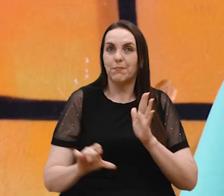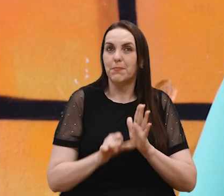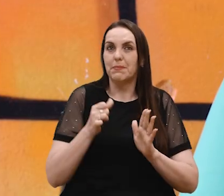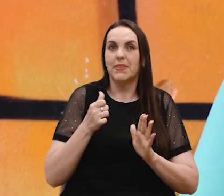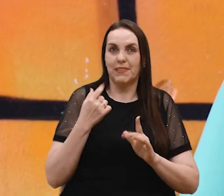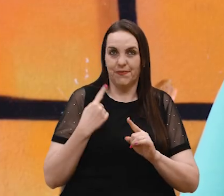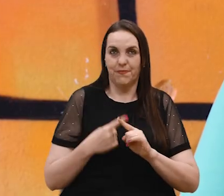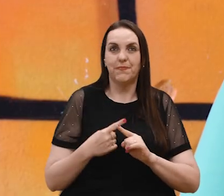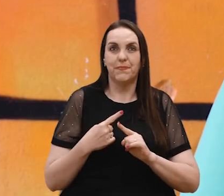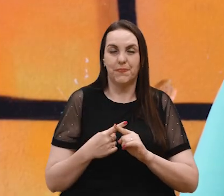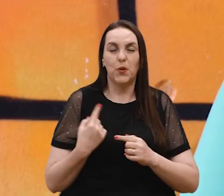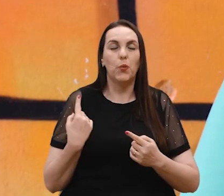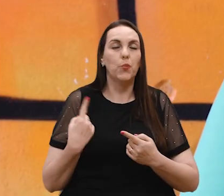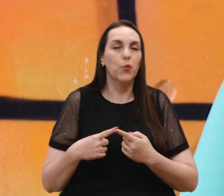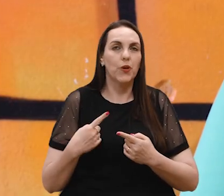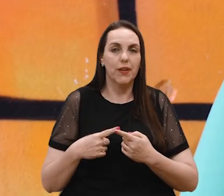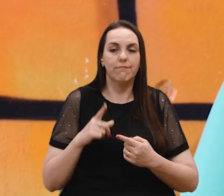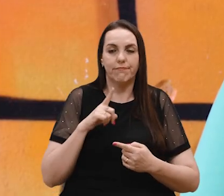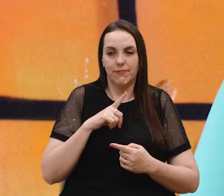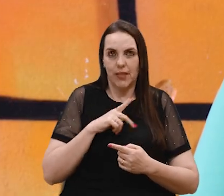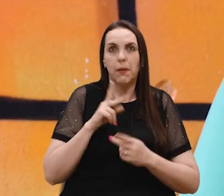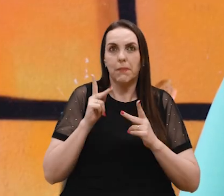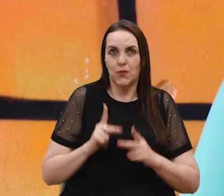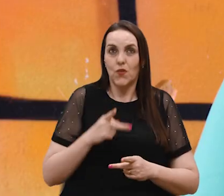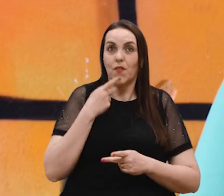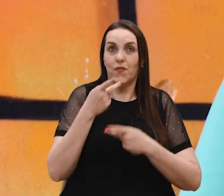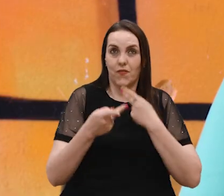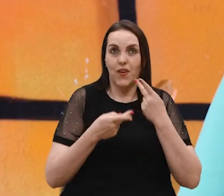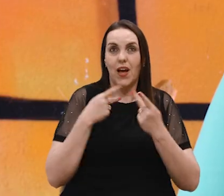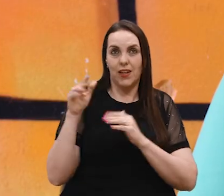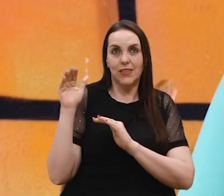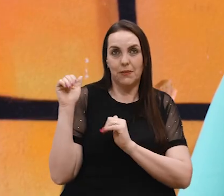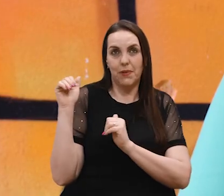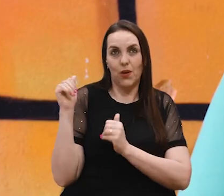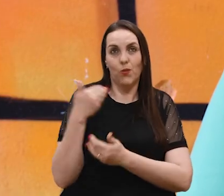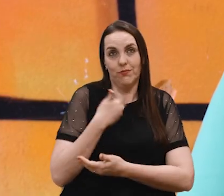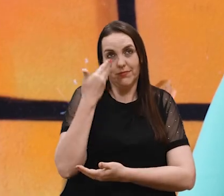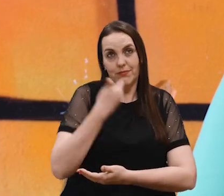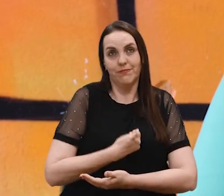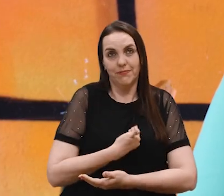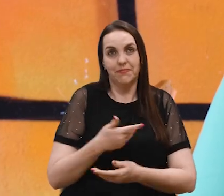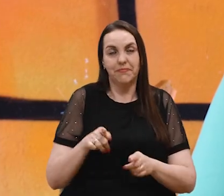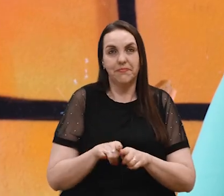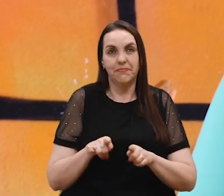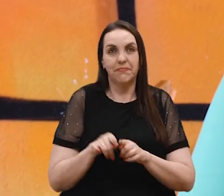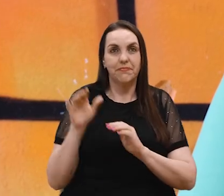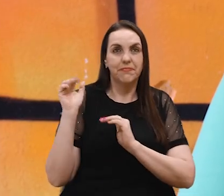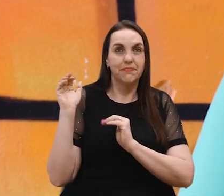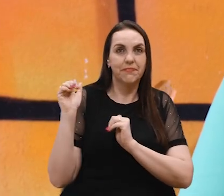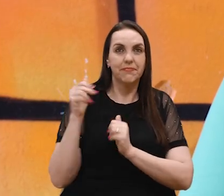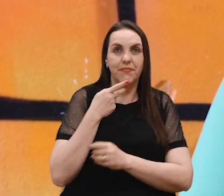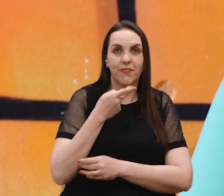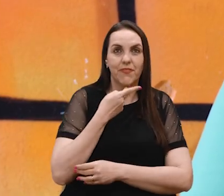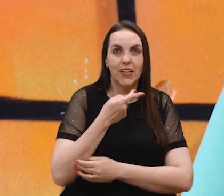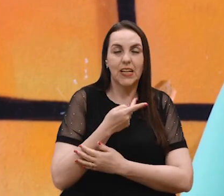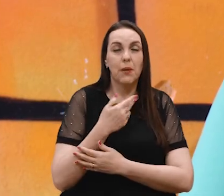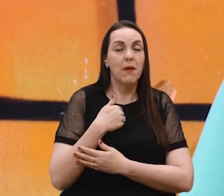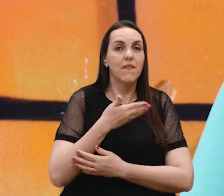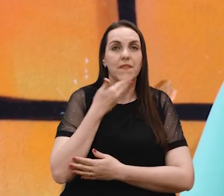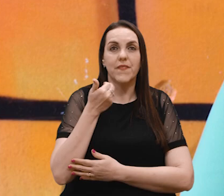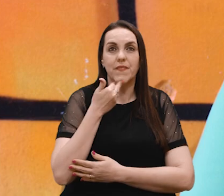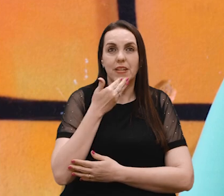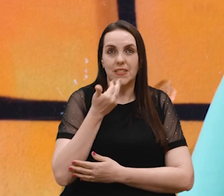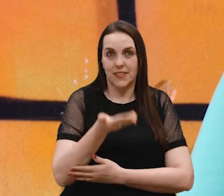né? Por mais que tenhamos pessoas que falam espanhol, eu sou uma delas, né? Essa